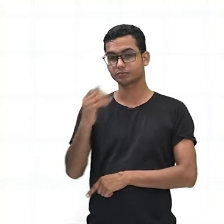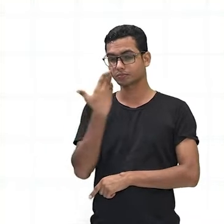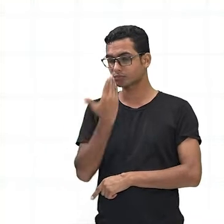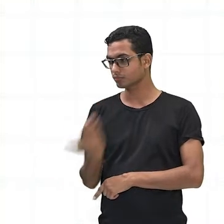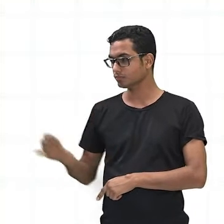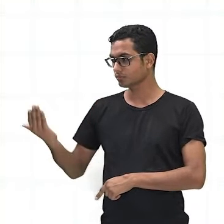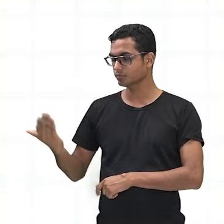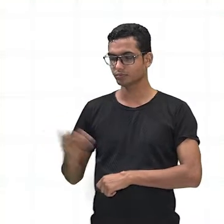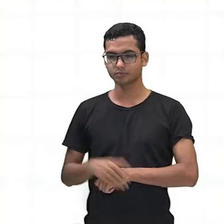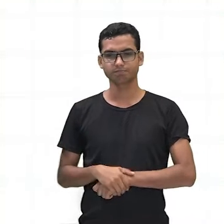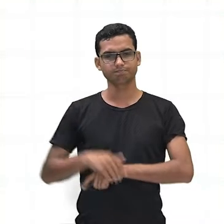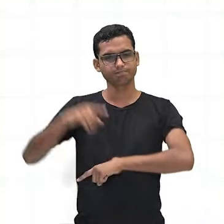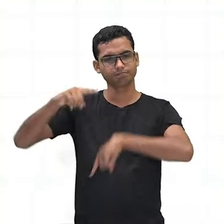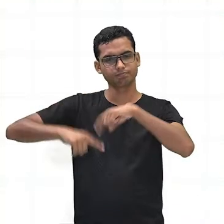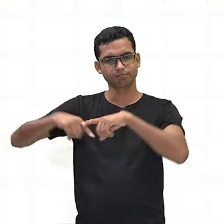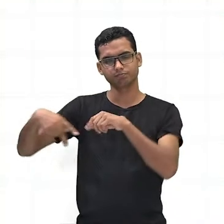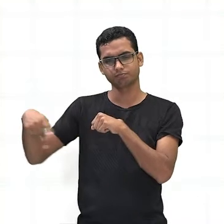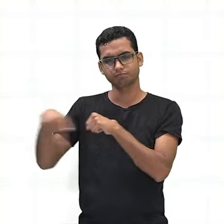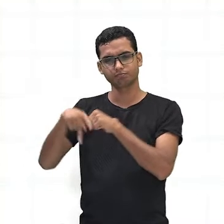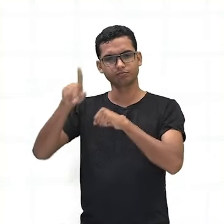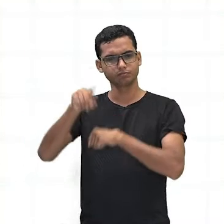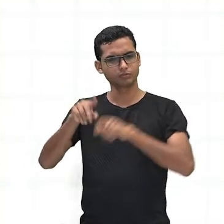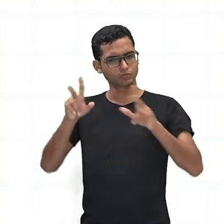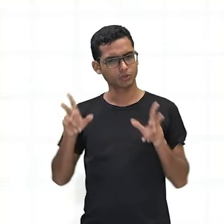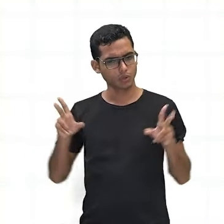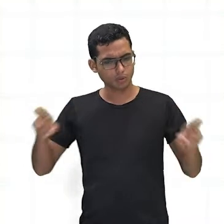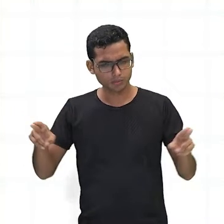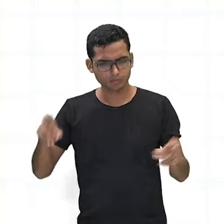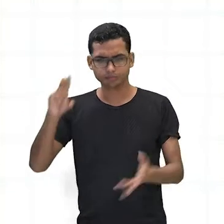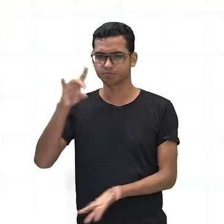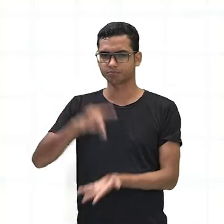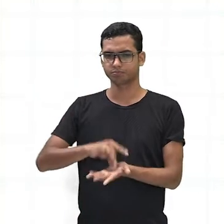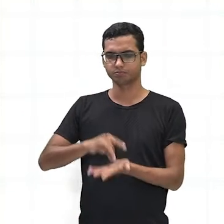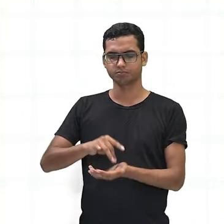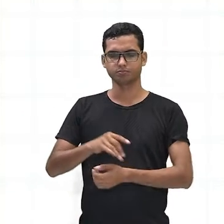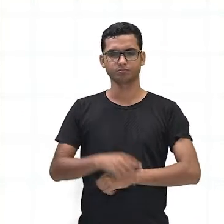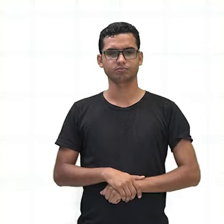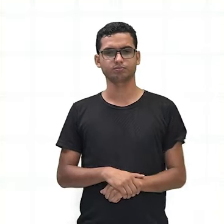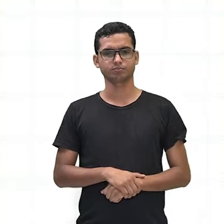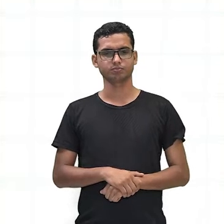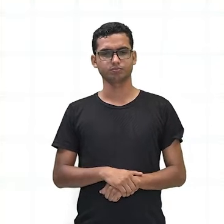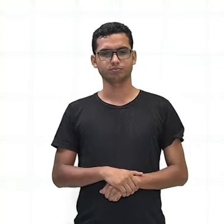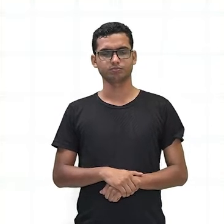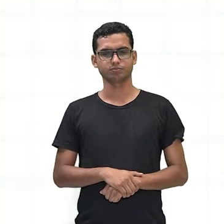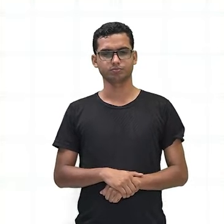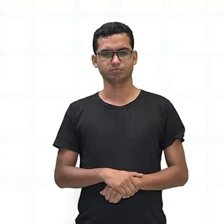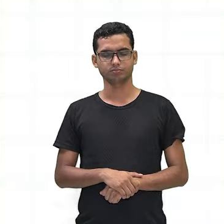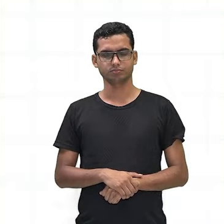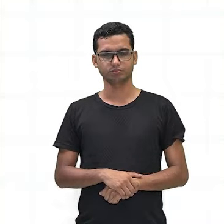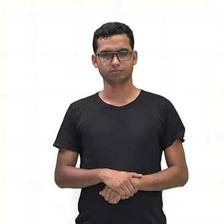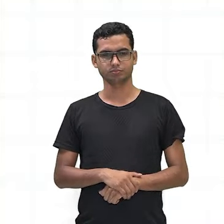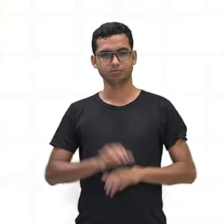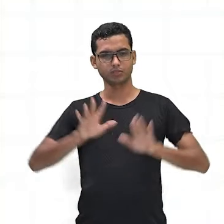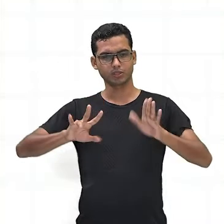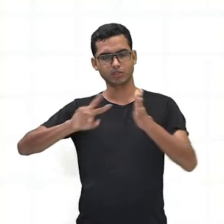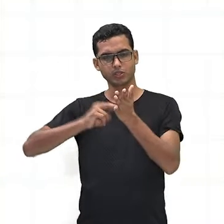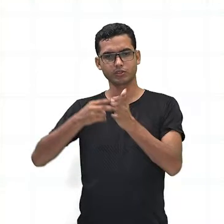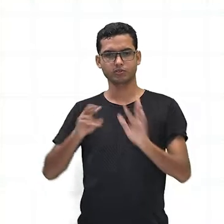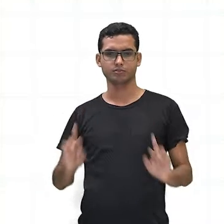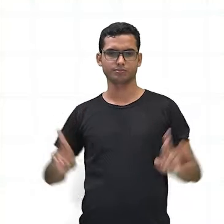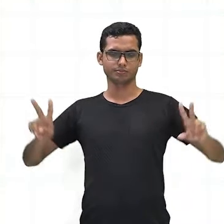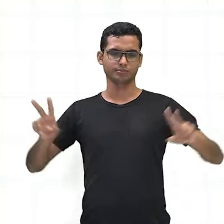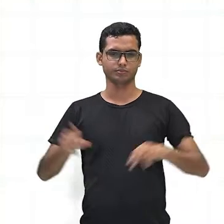é igual, olha só aqui, gente. Não tem diferença, que é you. Mas o significado que é diferente, tá? Qual